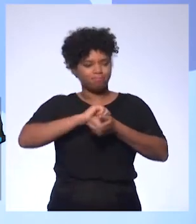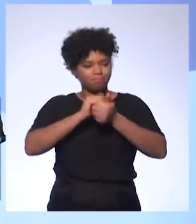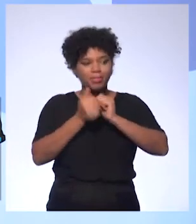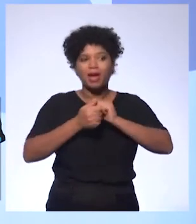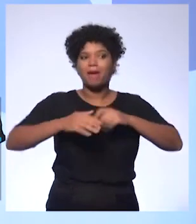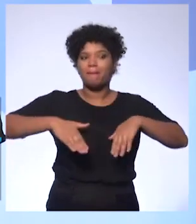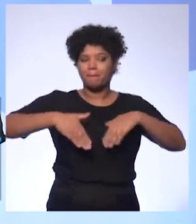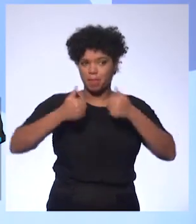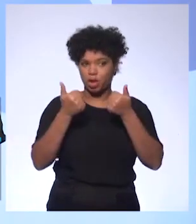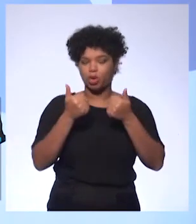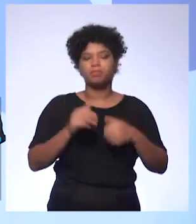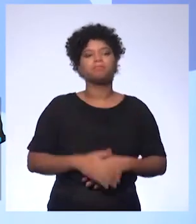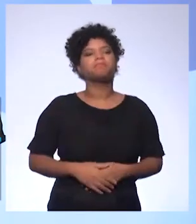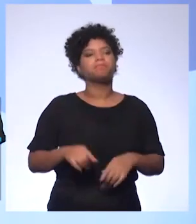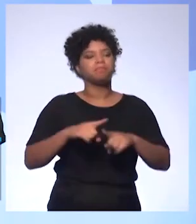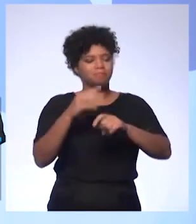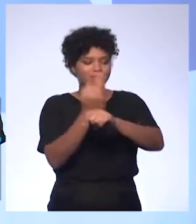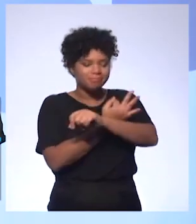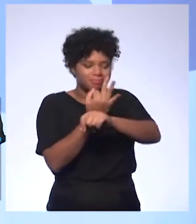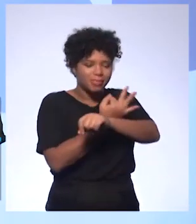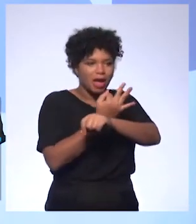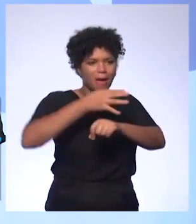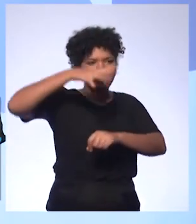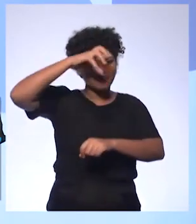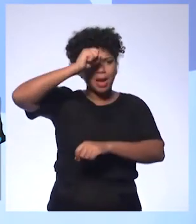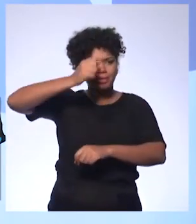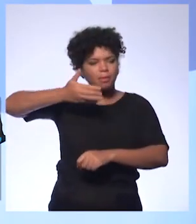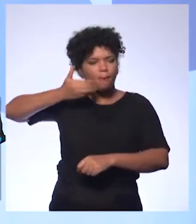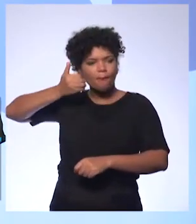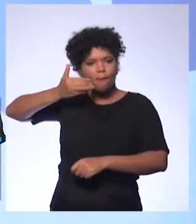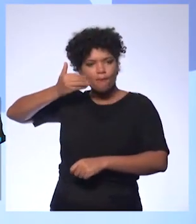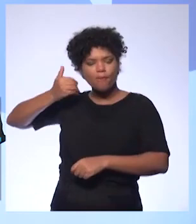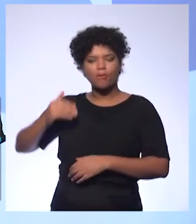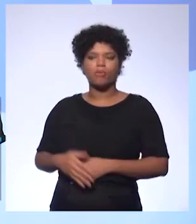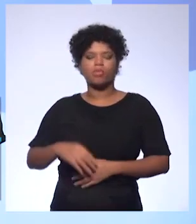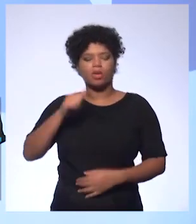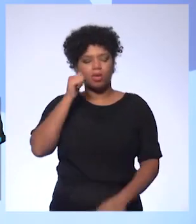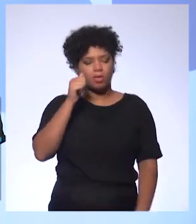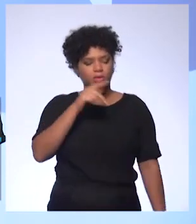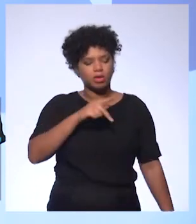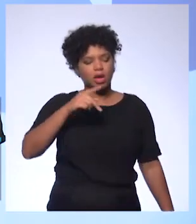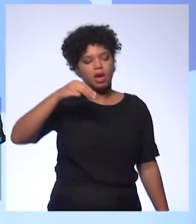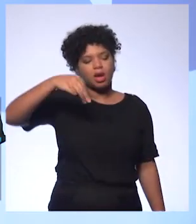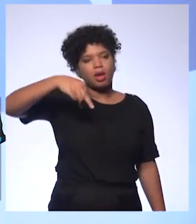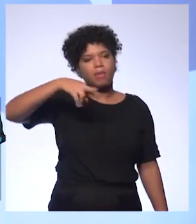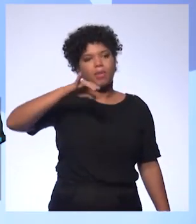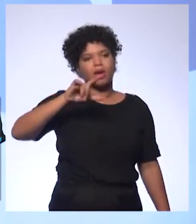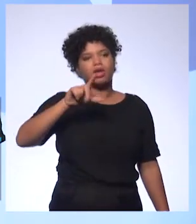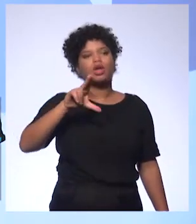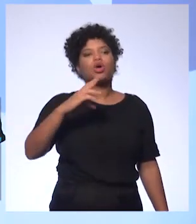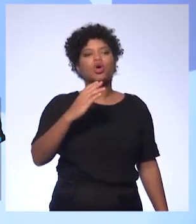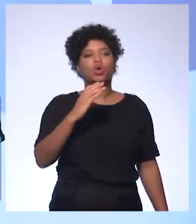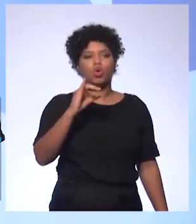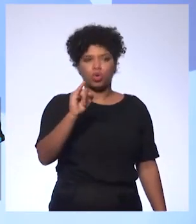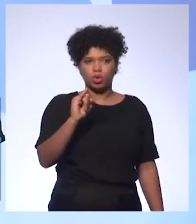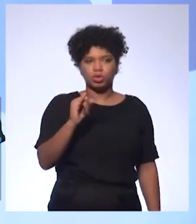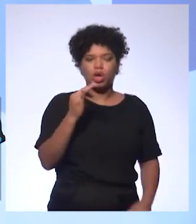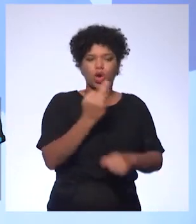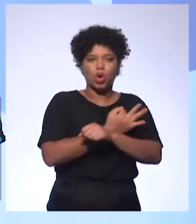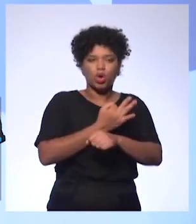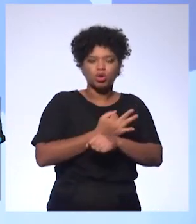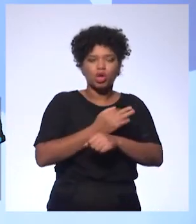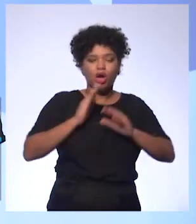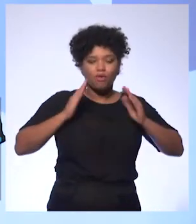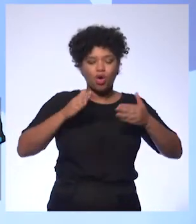Helena, perseverar e adquirir novos aprendizados. Professora Marilu citou pontos fortes, confiança, foco e